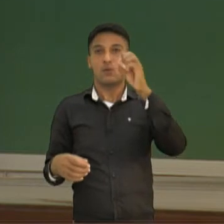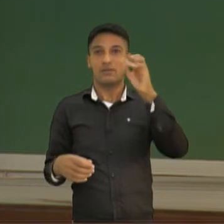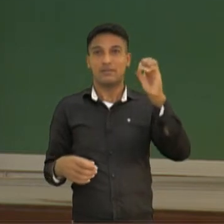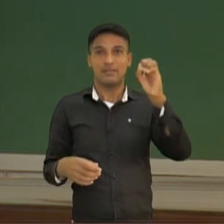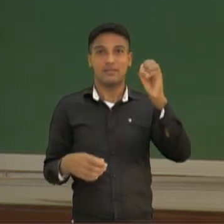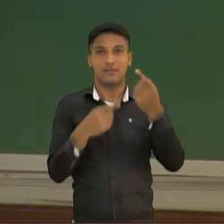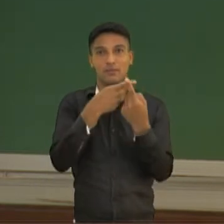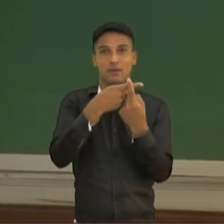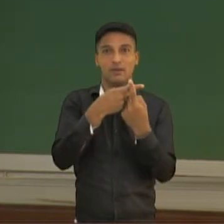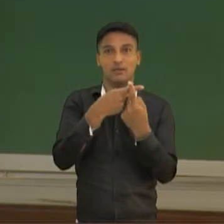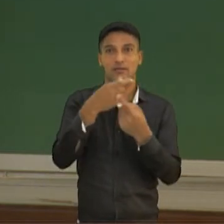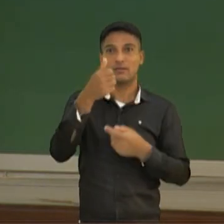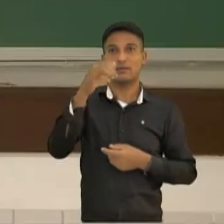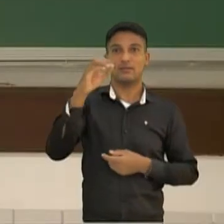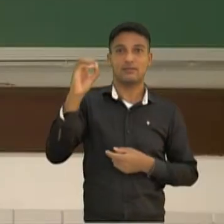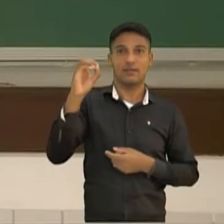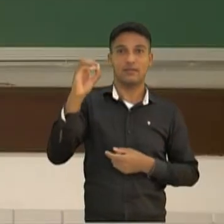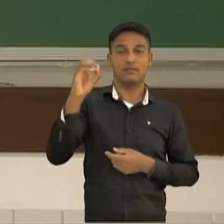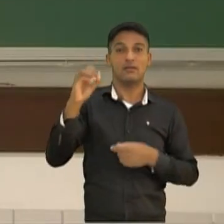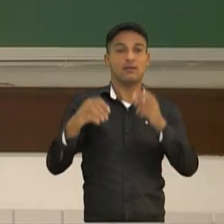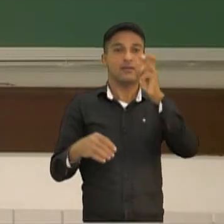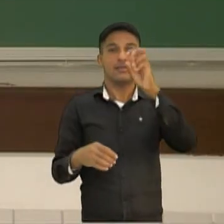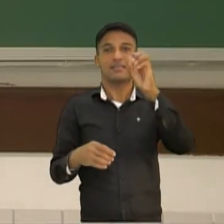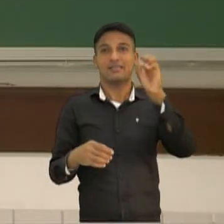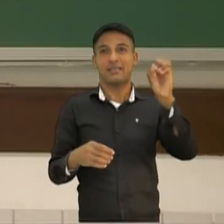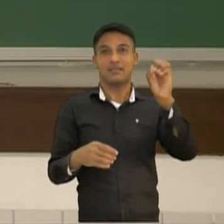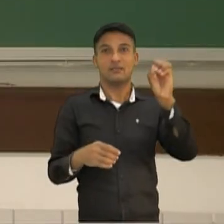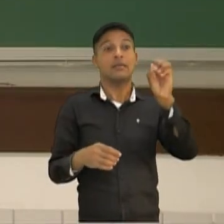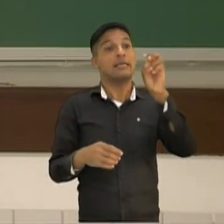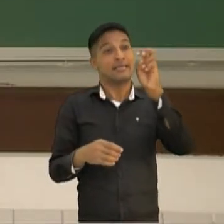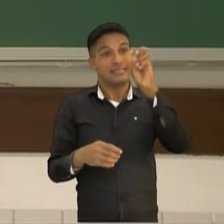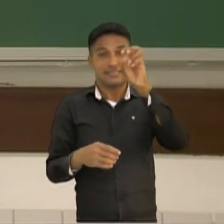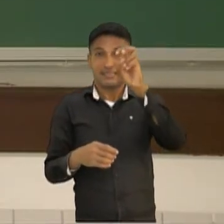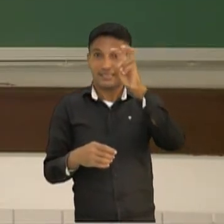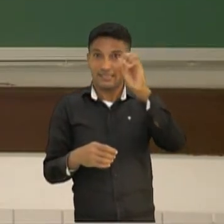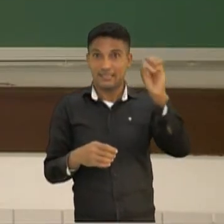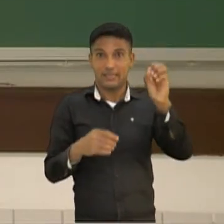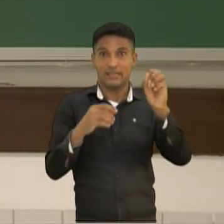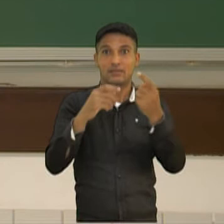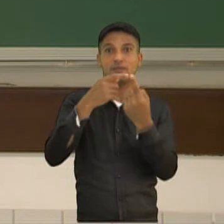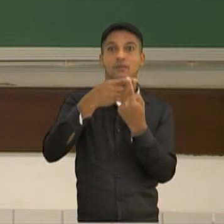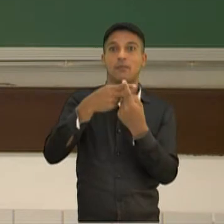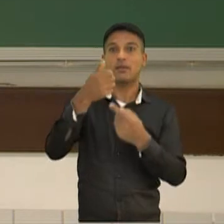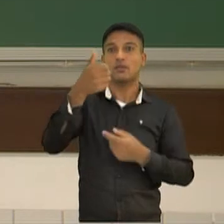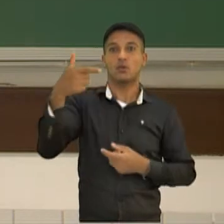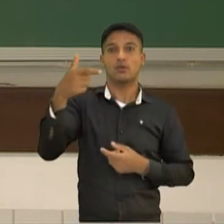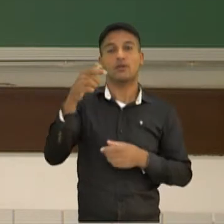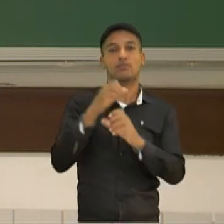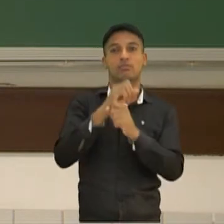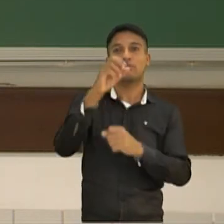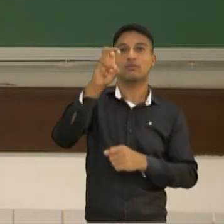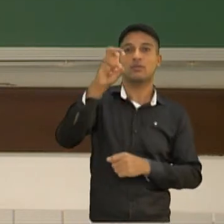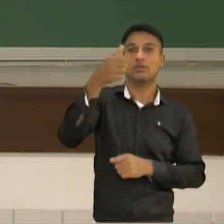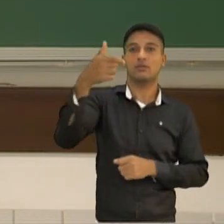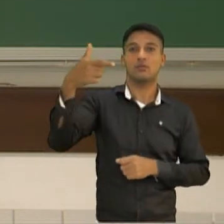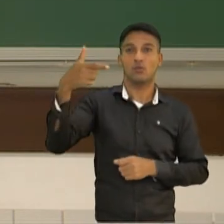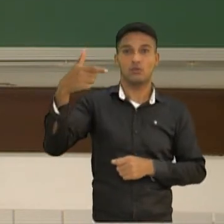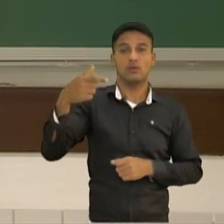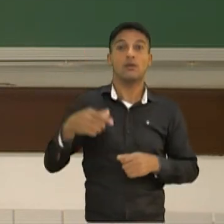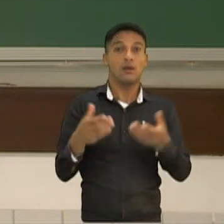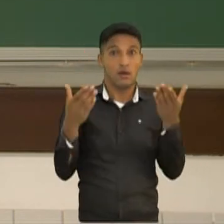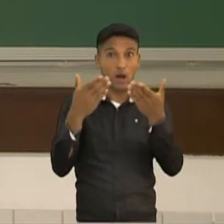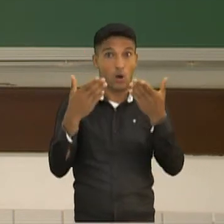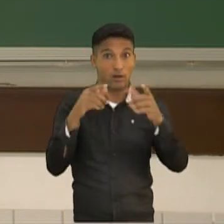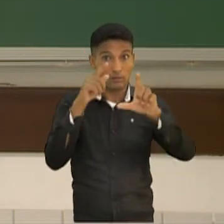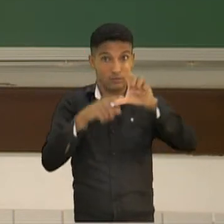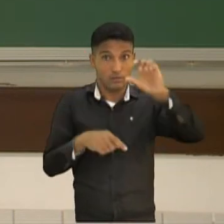certo? Agora, para a letra C, a professora vai querer que vocês façam só usando o cálculo mental, tá bom? E